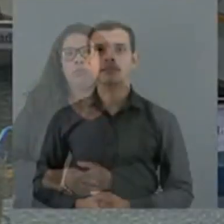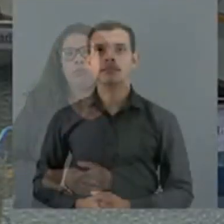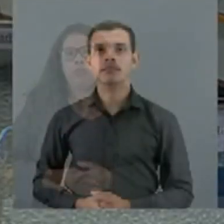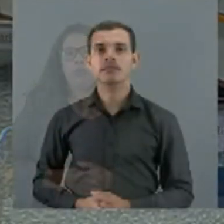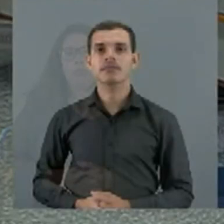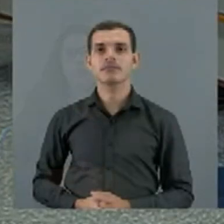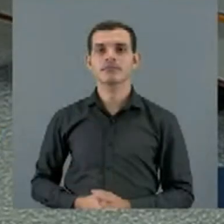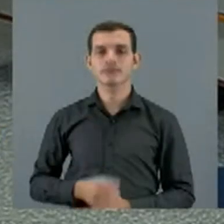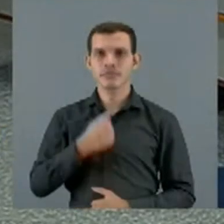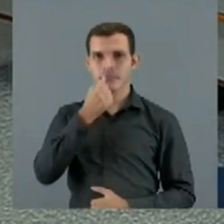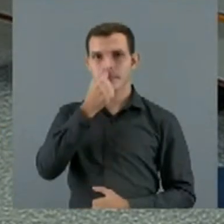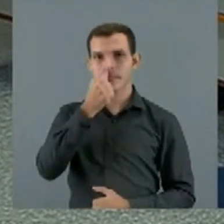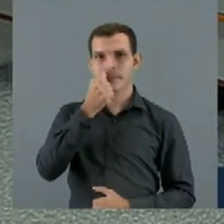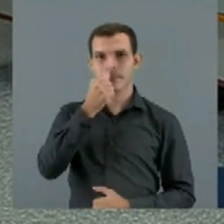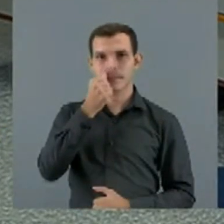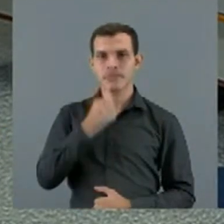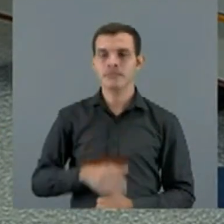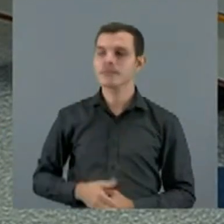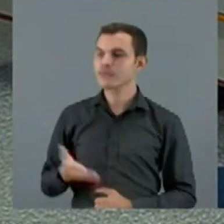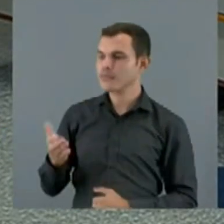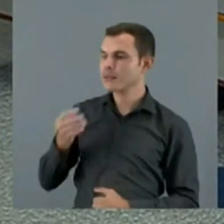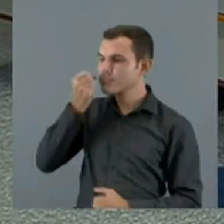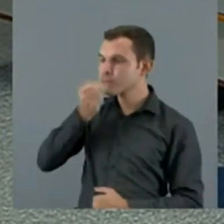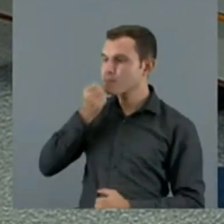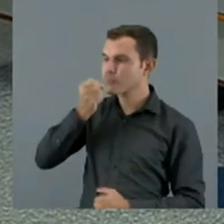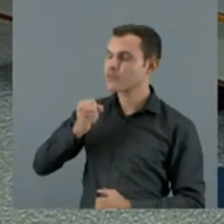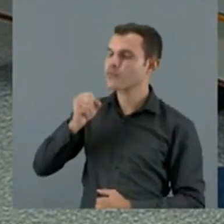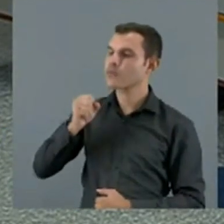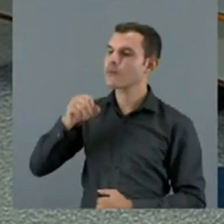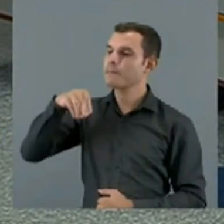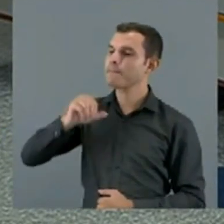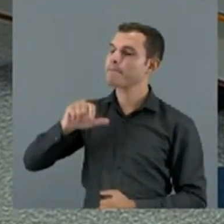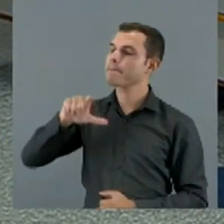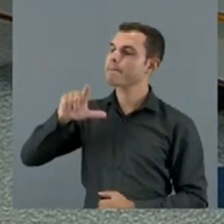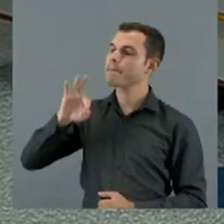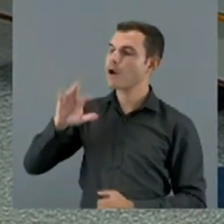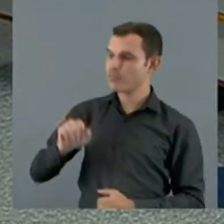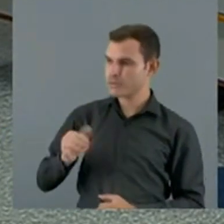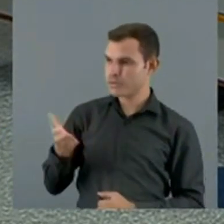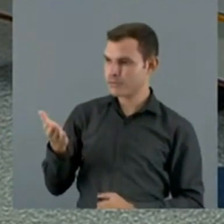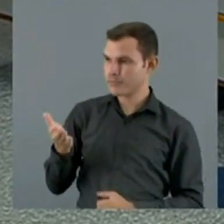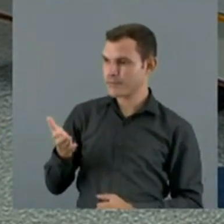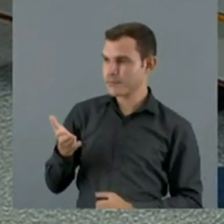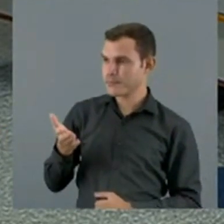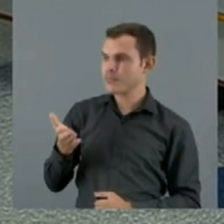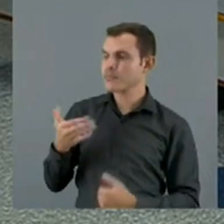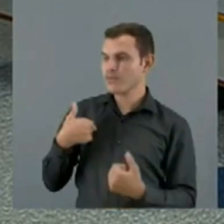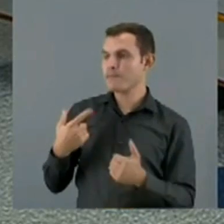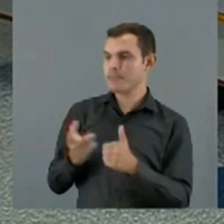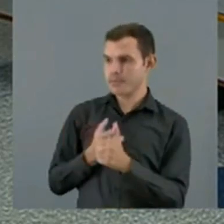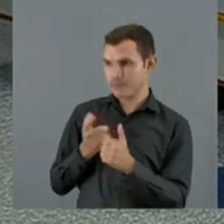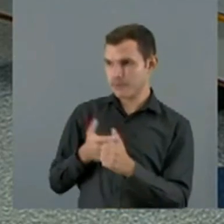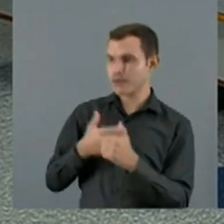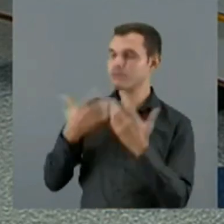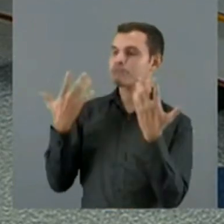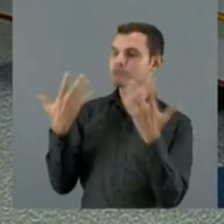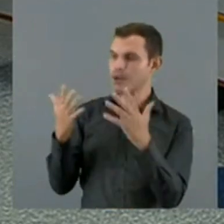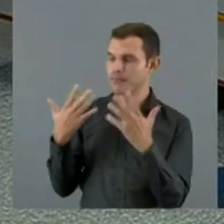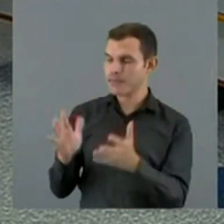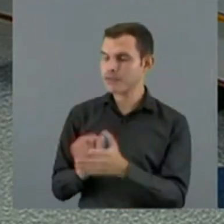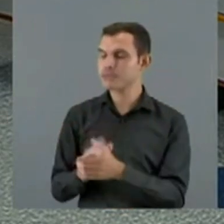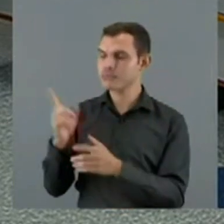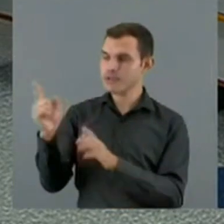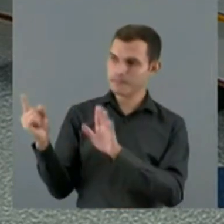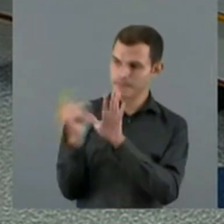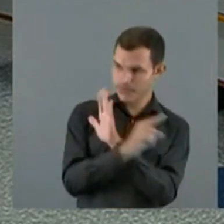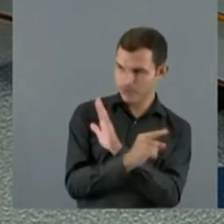Daniela. Senador Malto, primeiro eu parabenizo pela